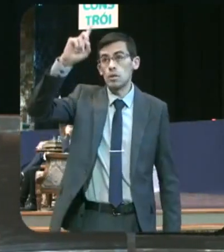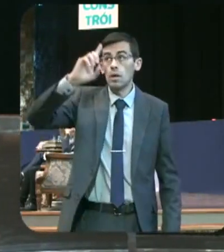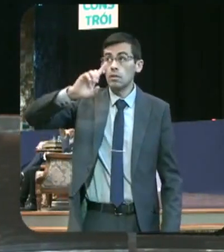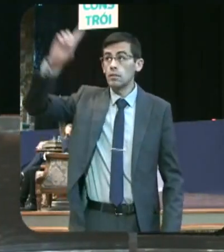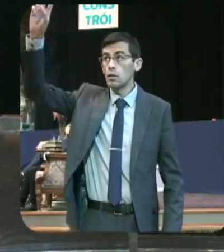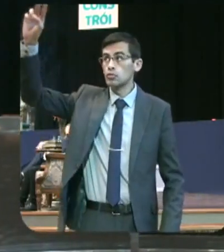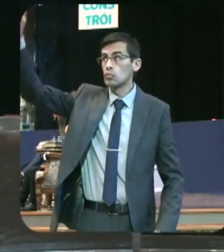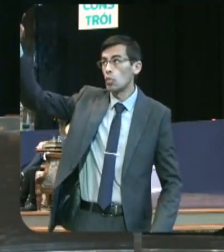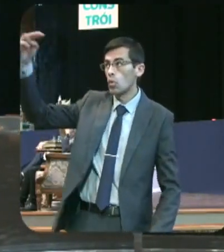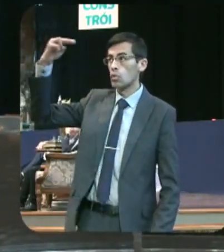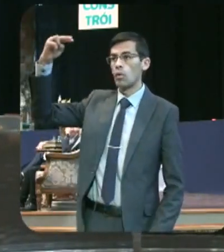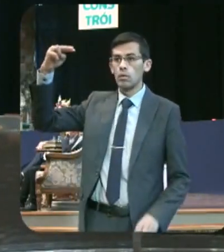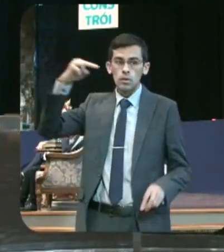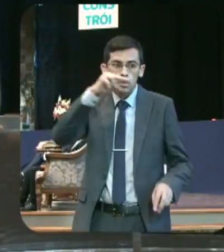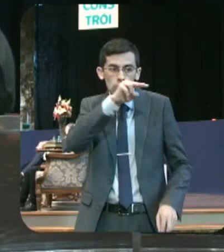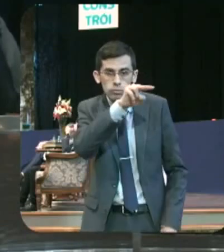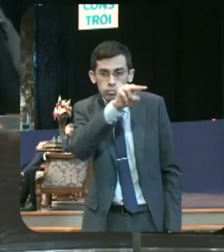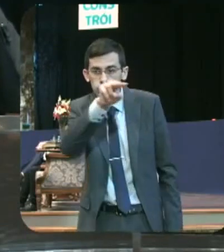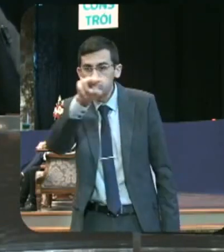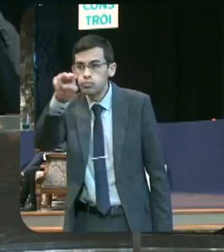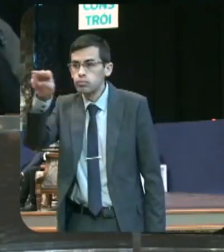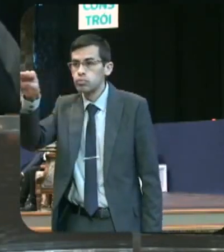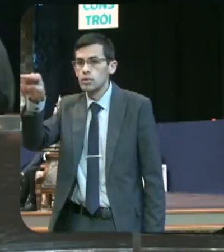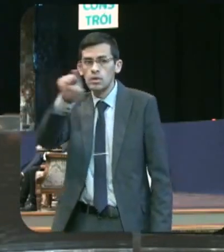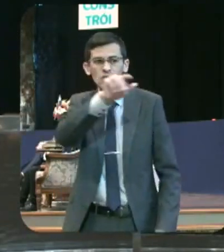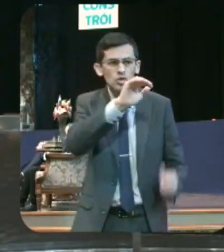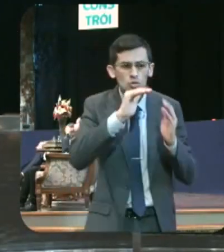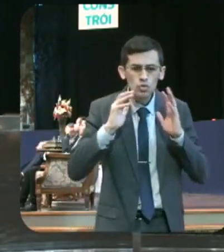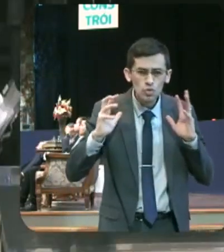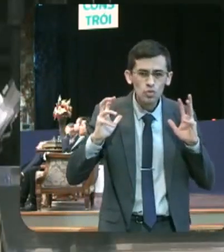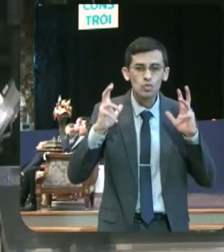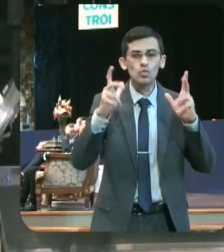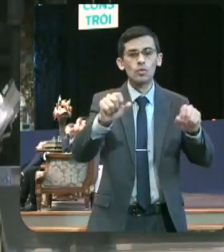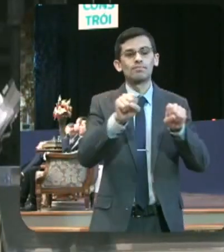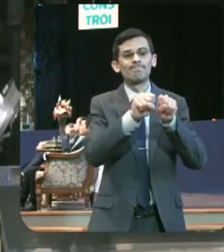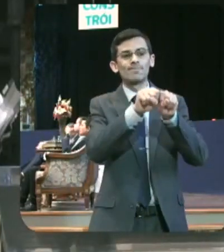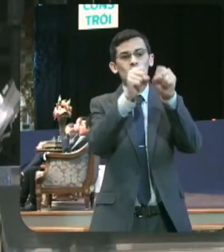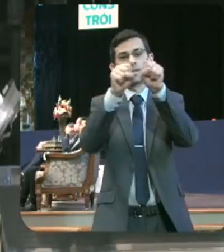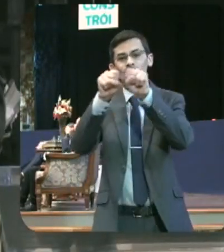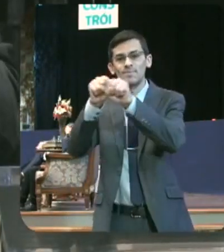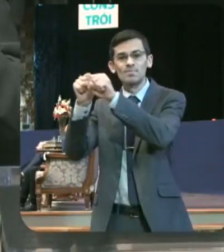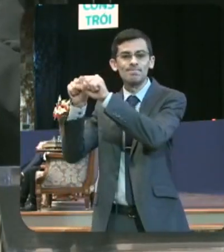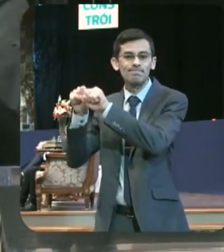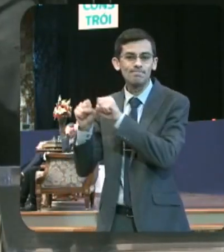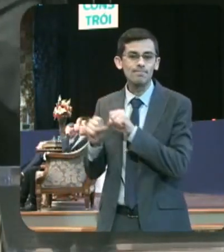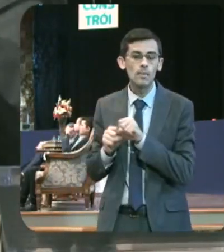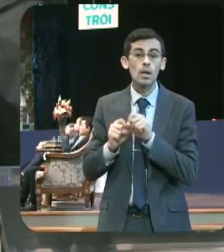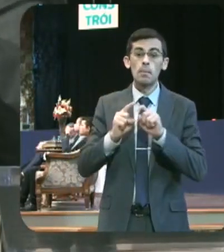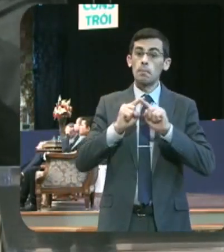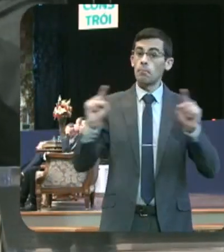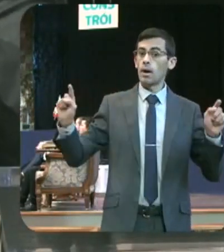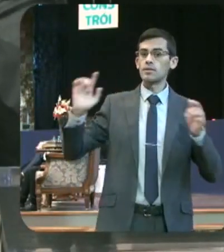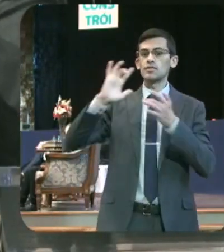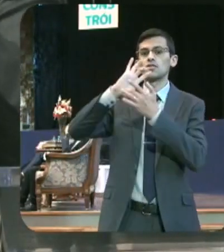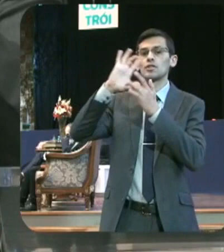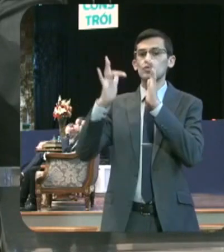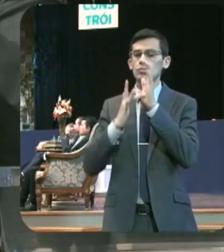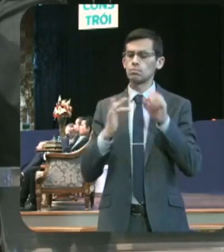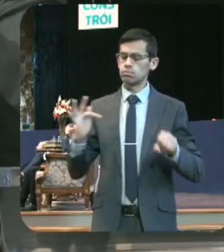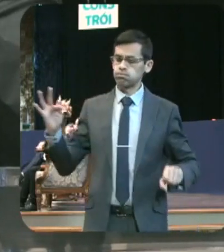cada um de nós e viu o inconsertável, e Ele carregou